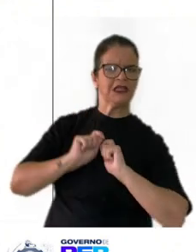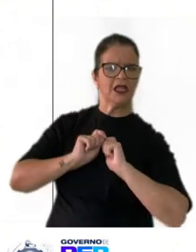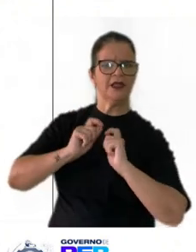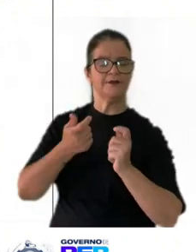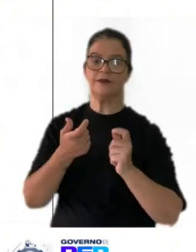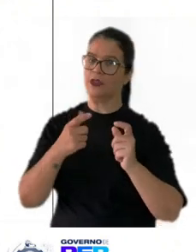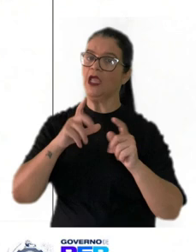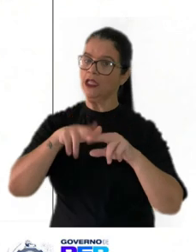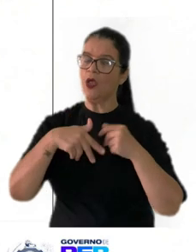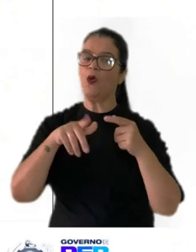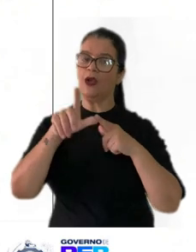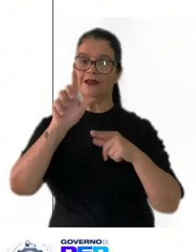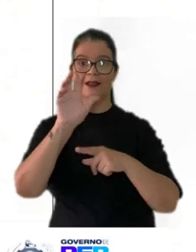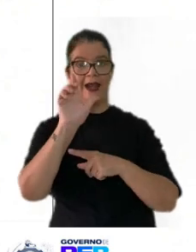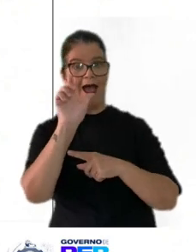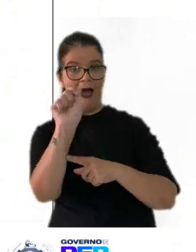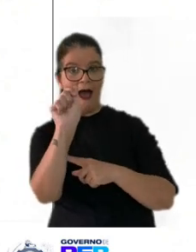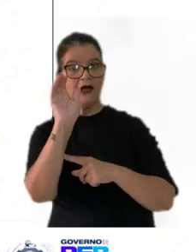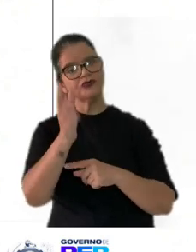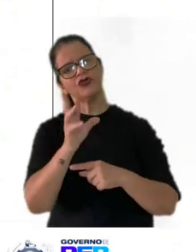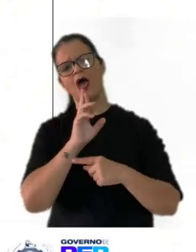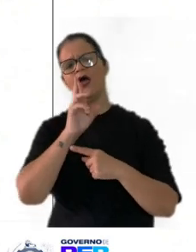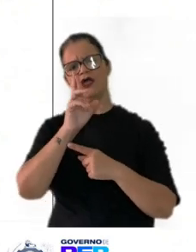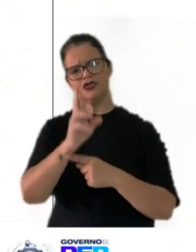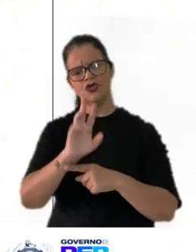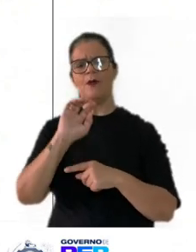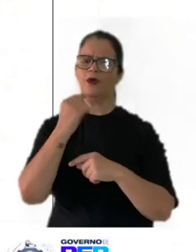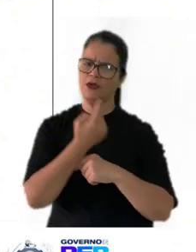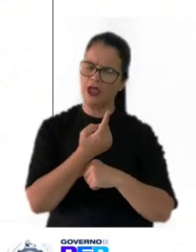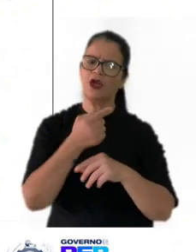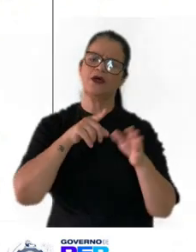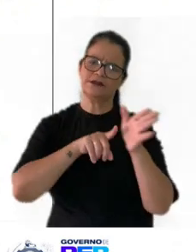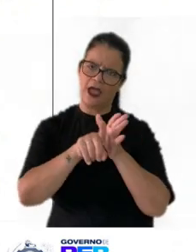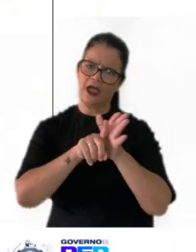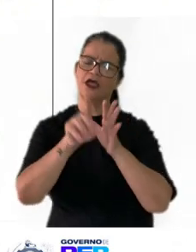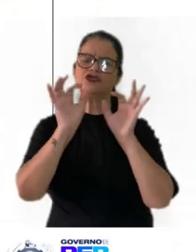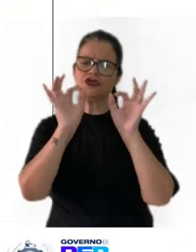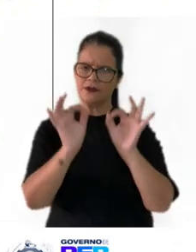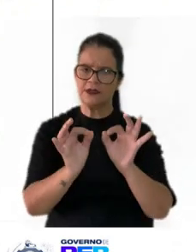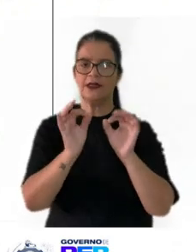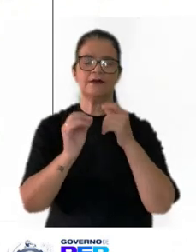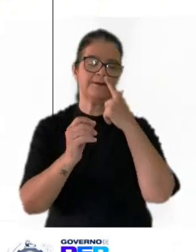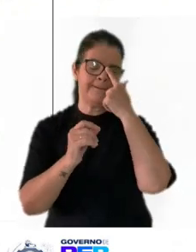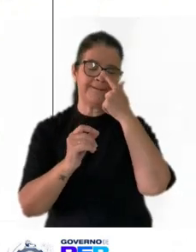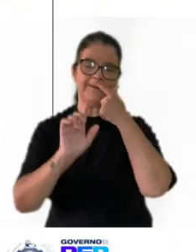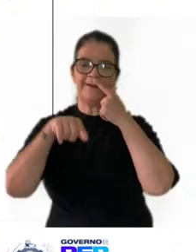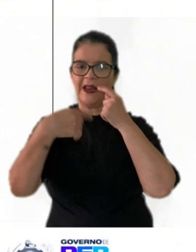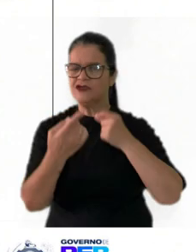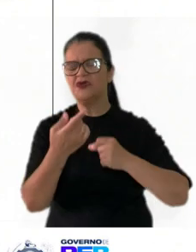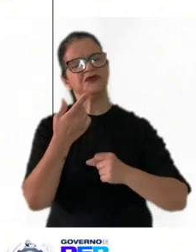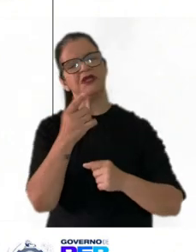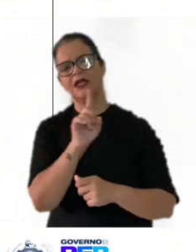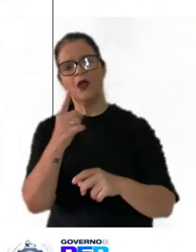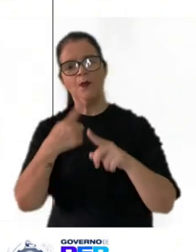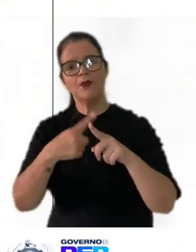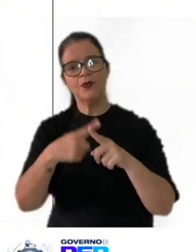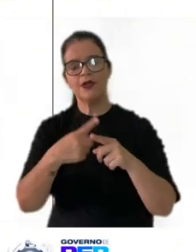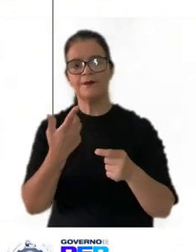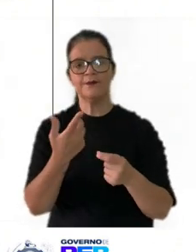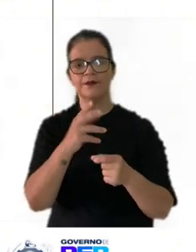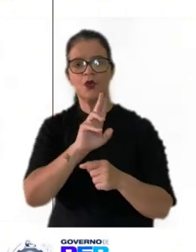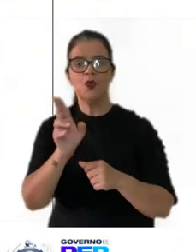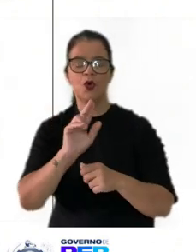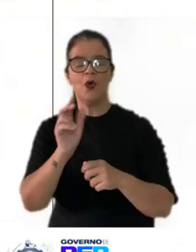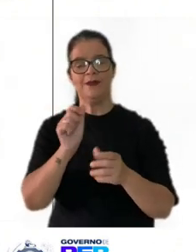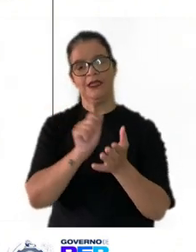já responde aqui a nossa questão certo? então as outras não por quê? no nome da agência de controle